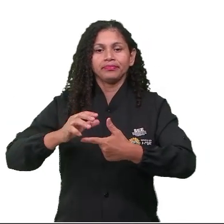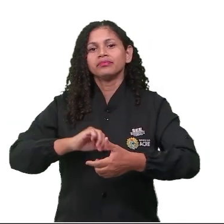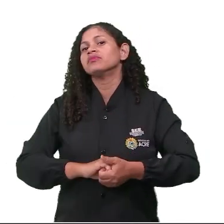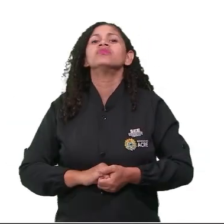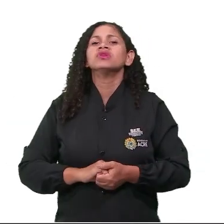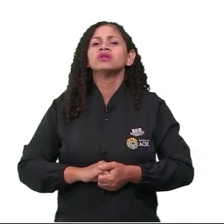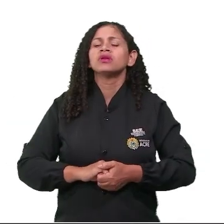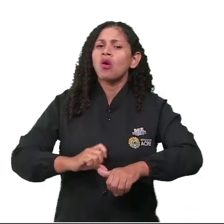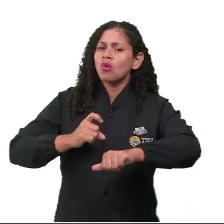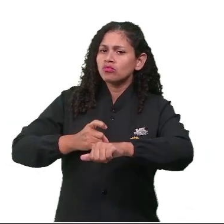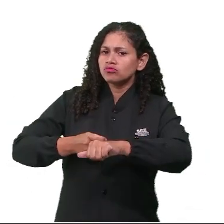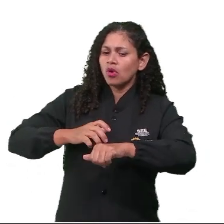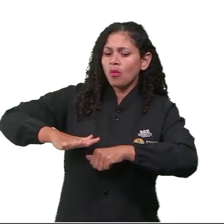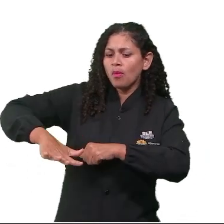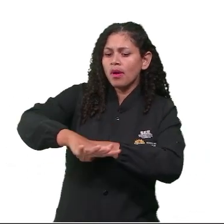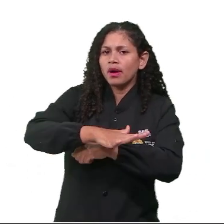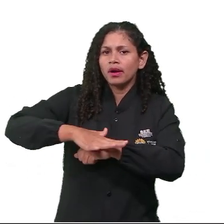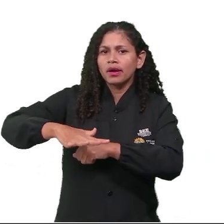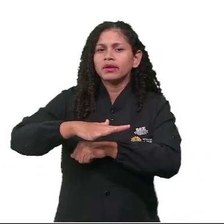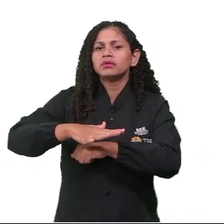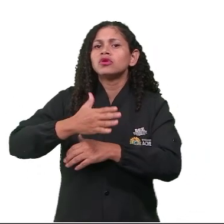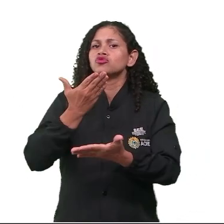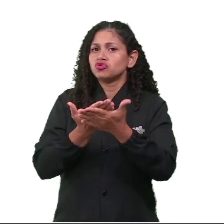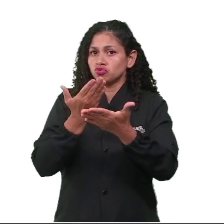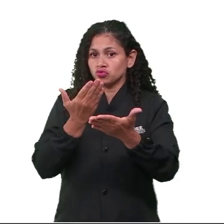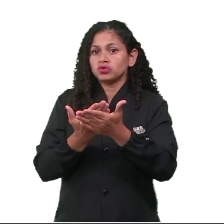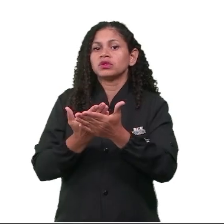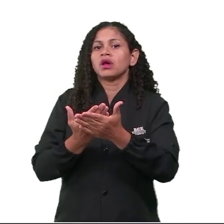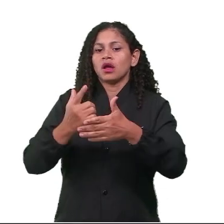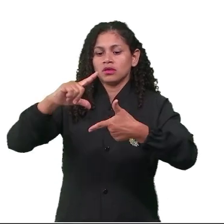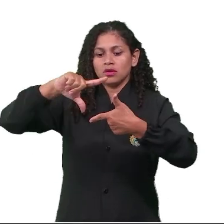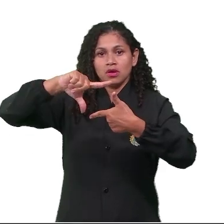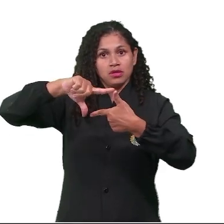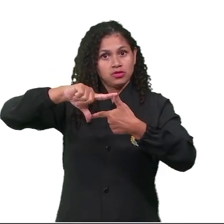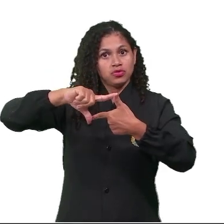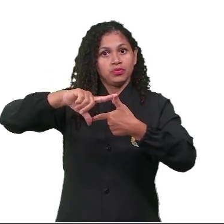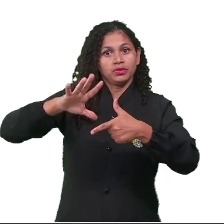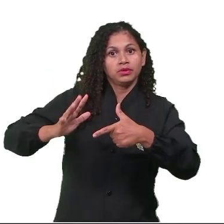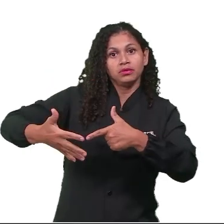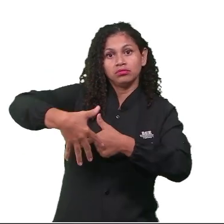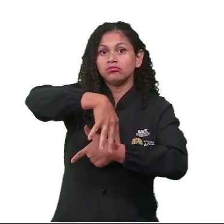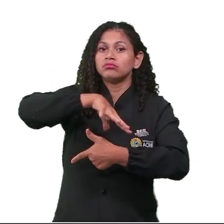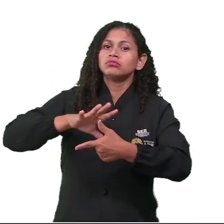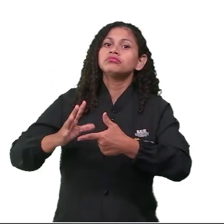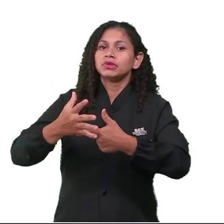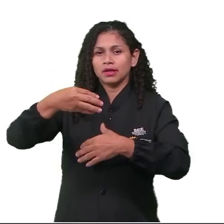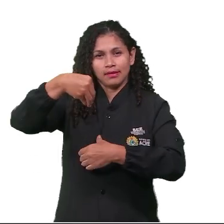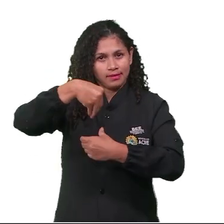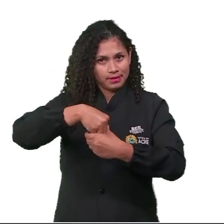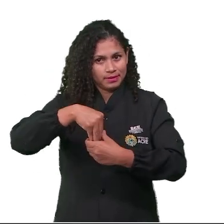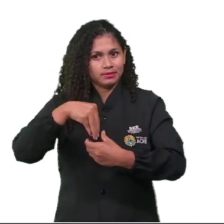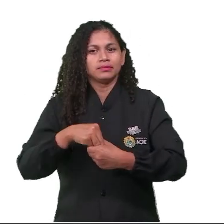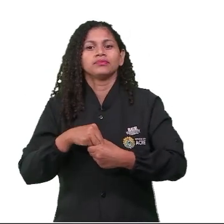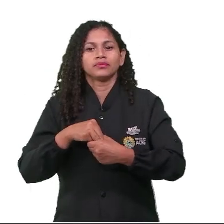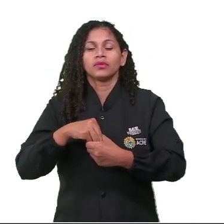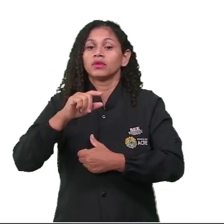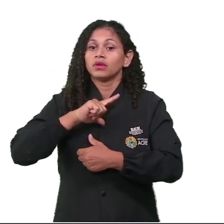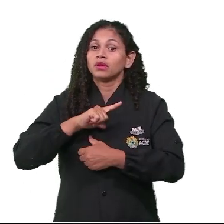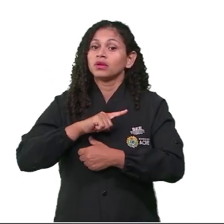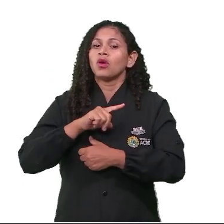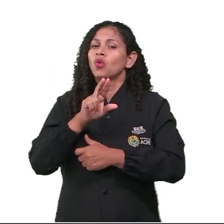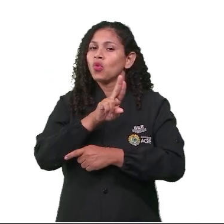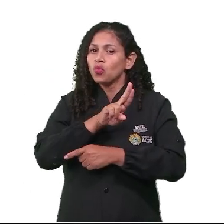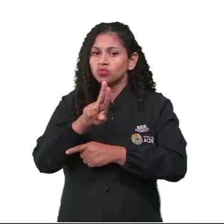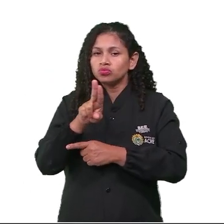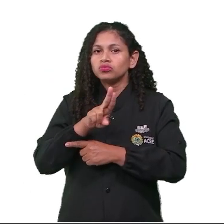sólido geométrico estudado na geometria espacial. E aqui a gente já encontra dois termos que vão ser muito utilizados nas próximas